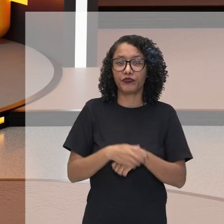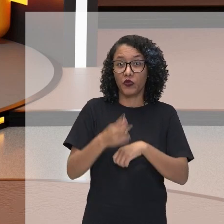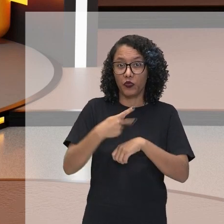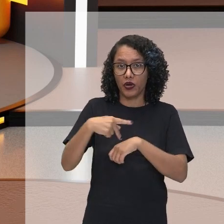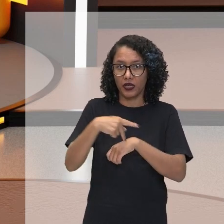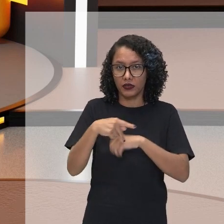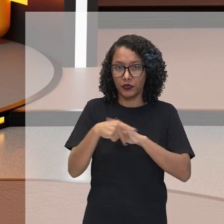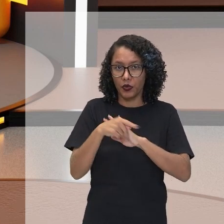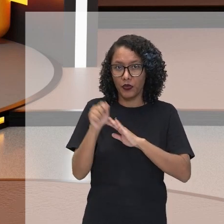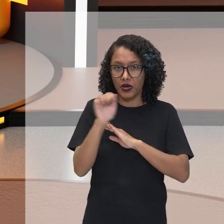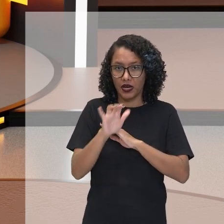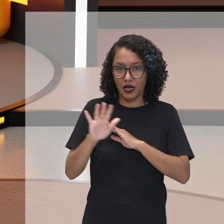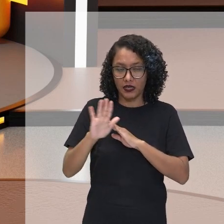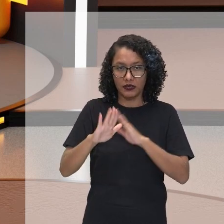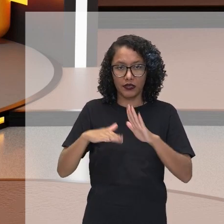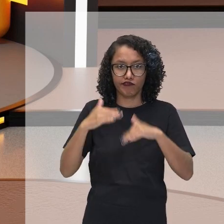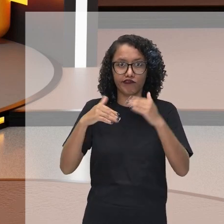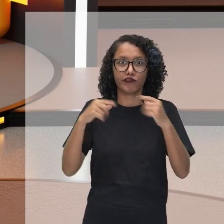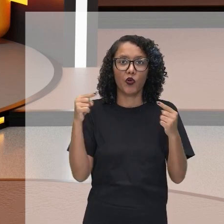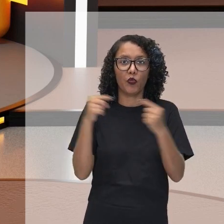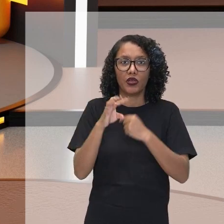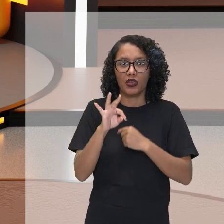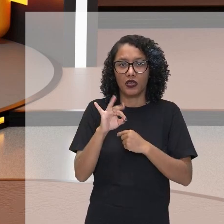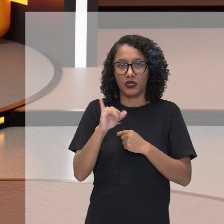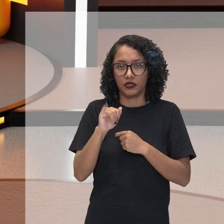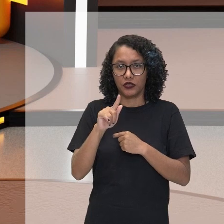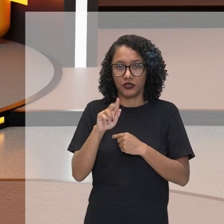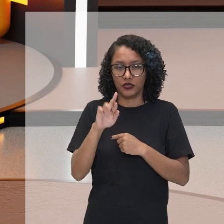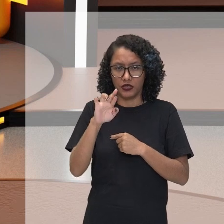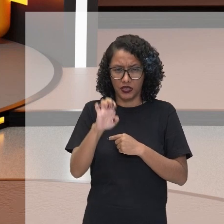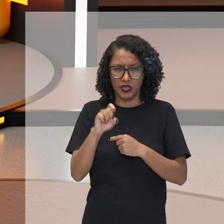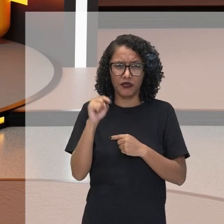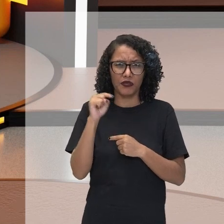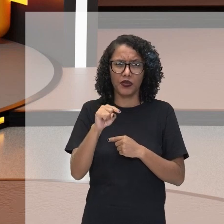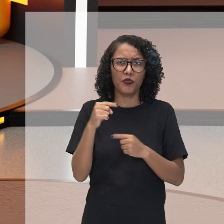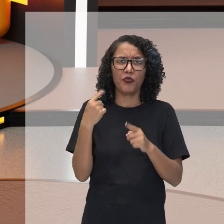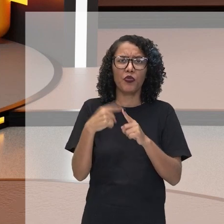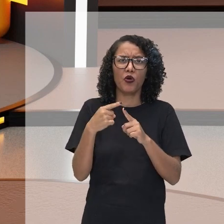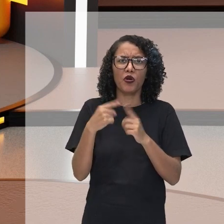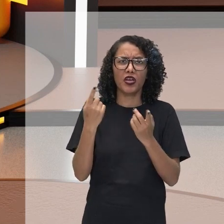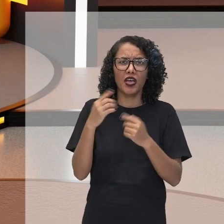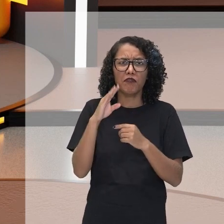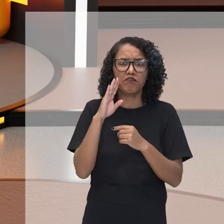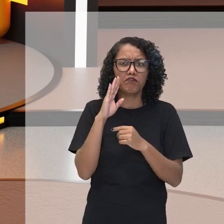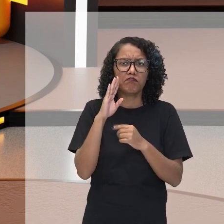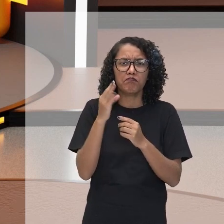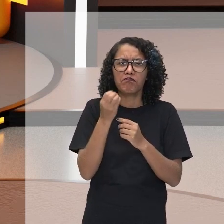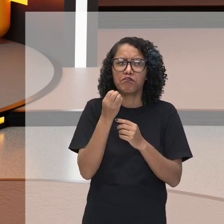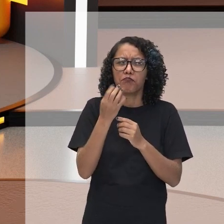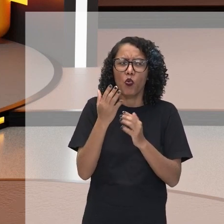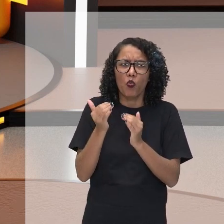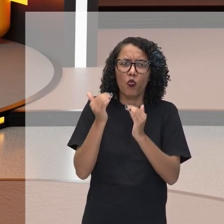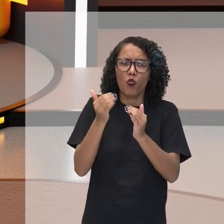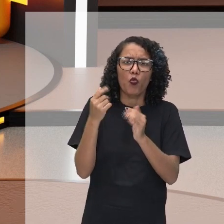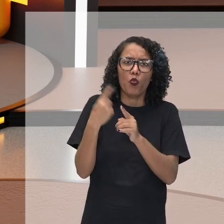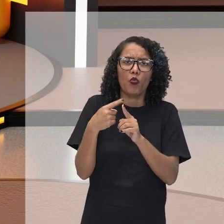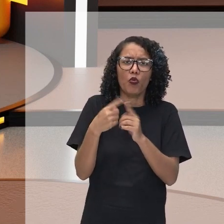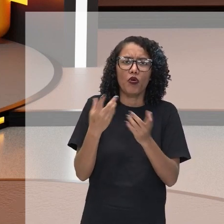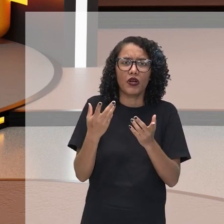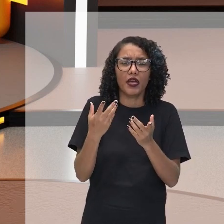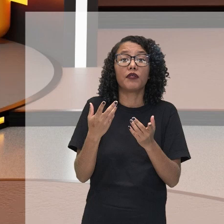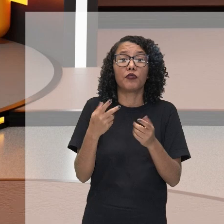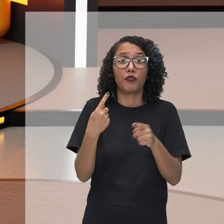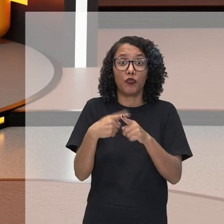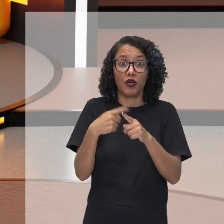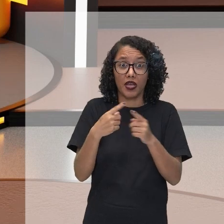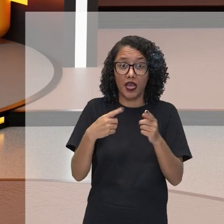se destacar principalmente por conta do seu desenvolvimento econômico. Mas será que esses países